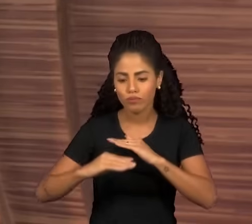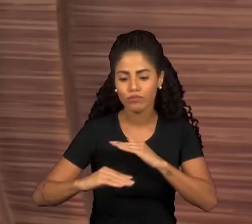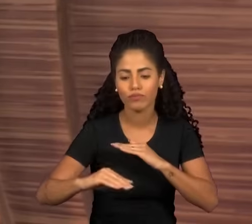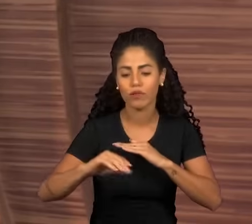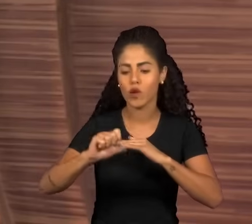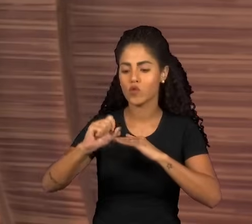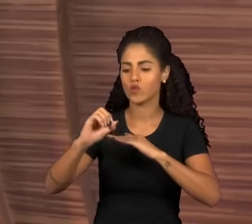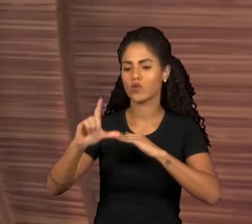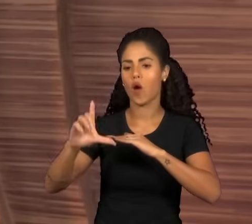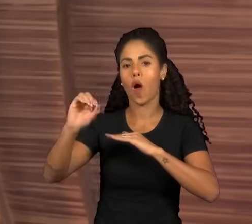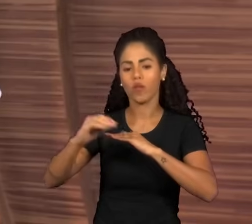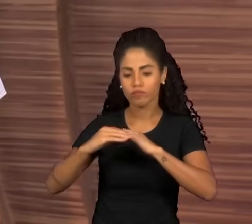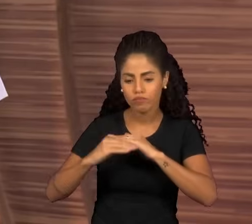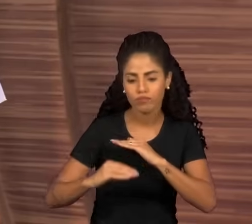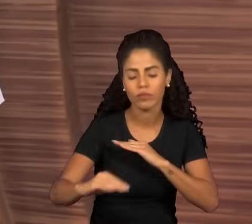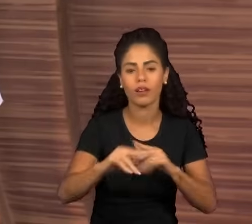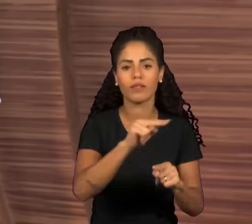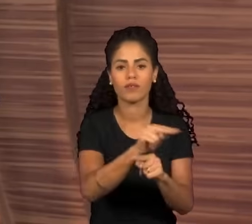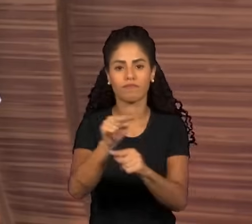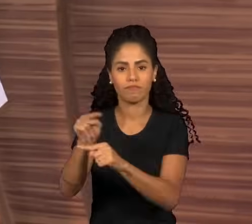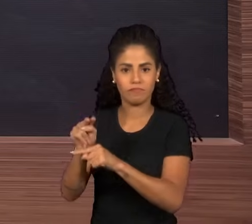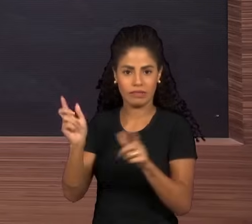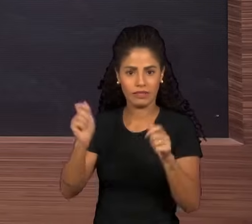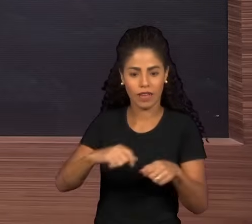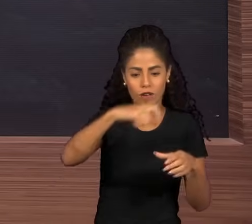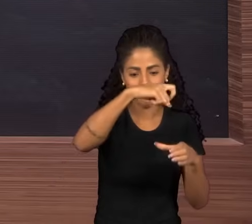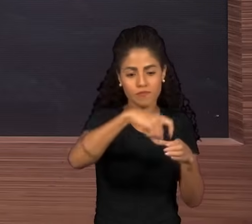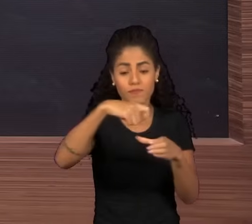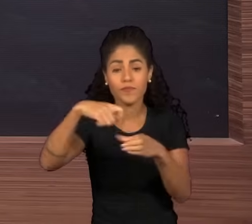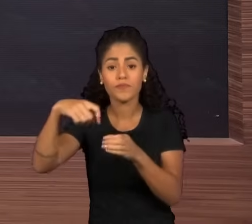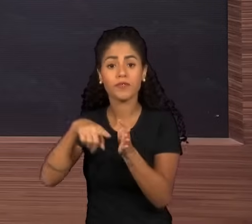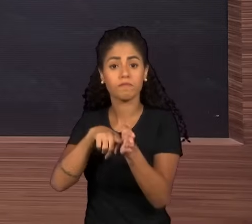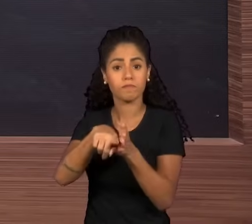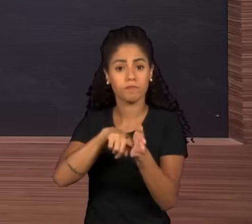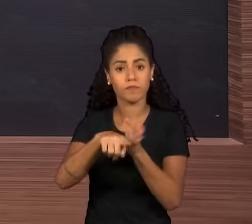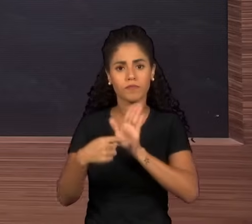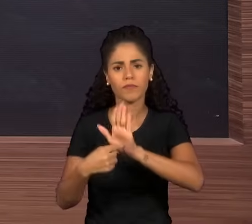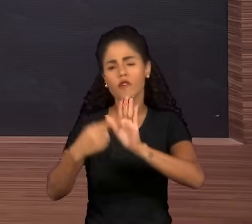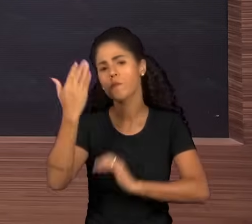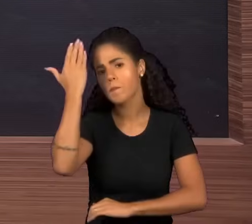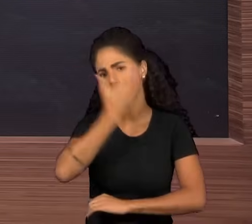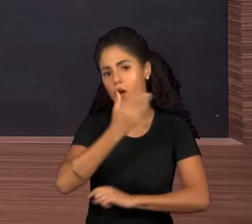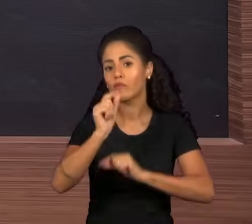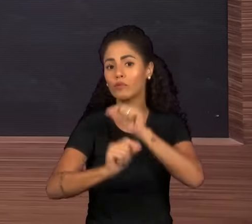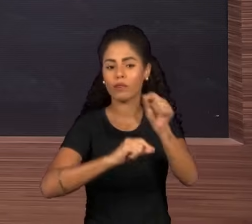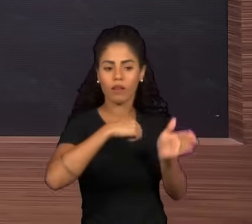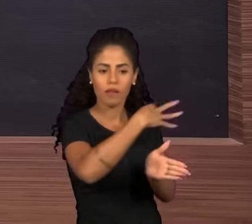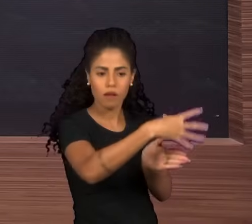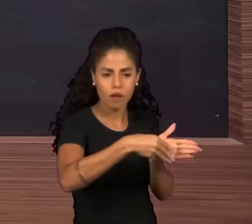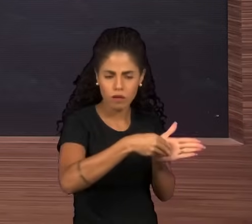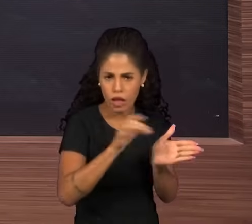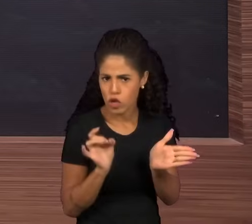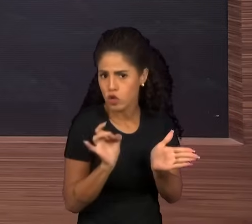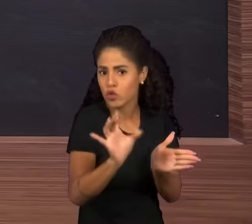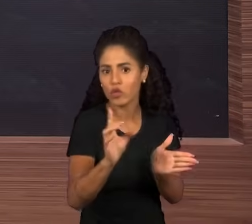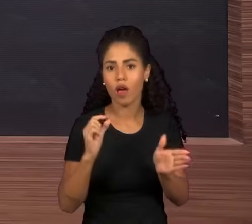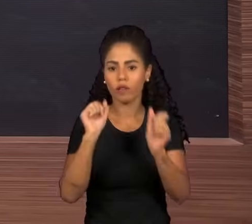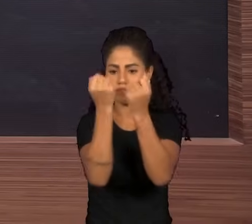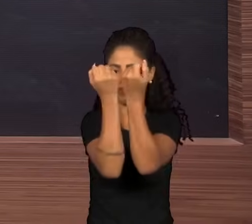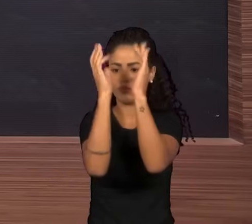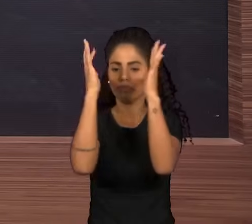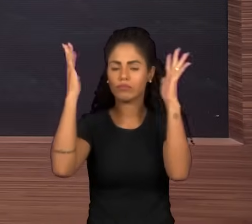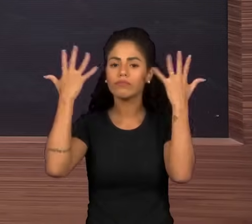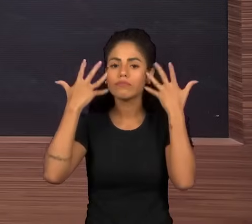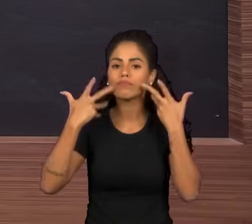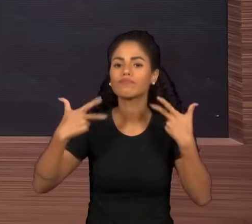orgânica adequado para a agricultura. Uma pesquisa recente comprova que a Amazônia não é só resultado da natureza,